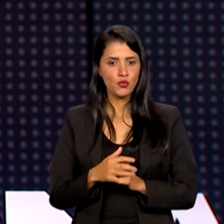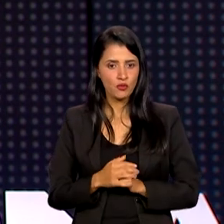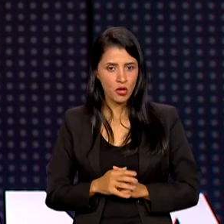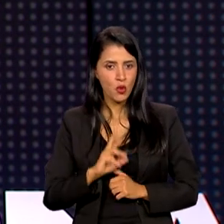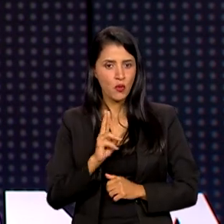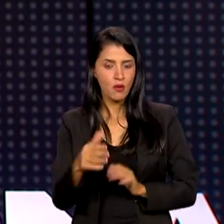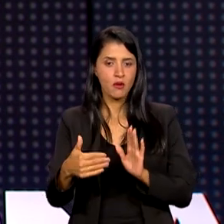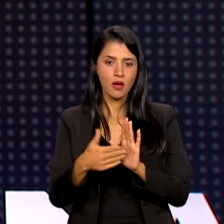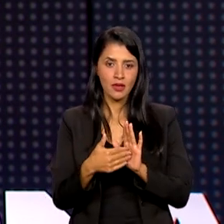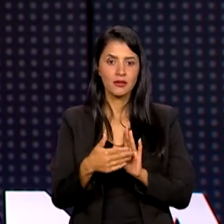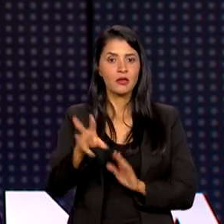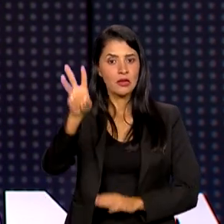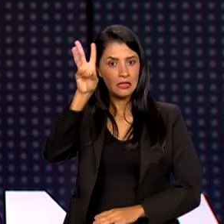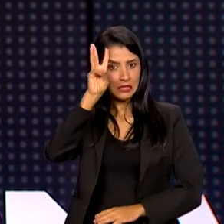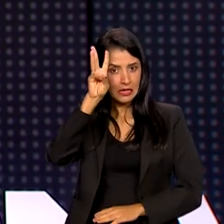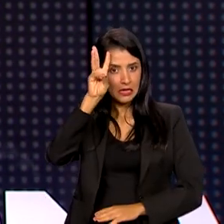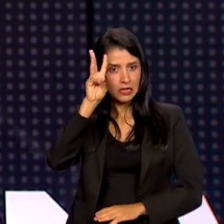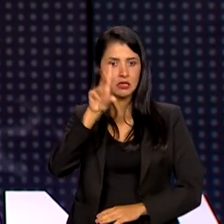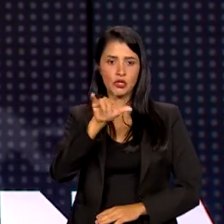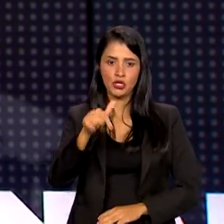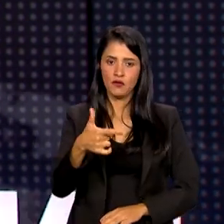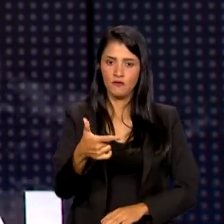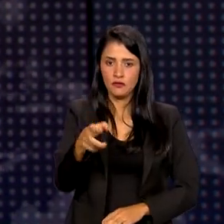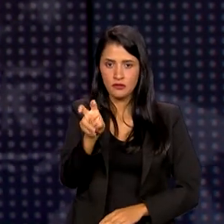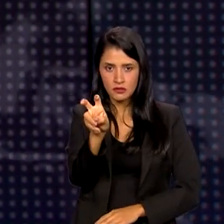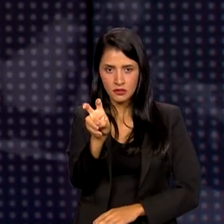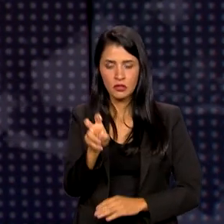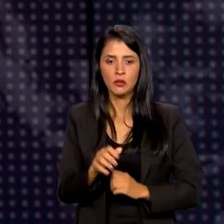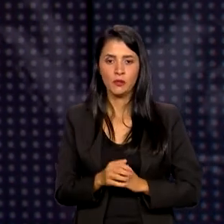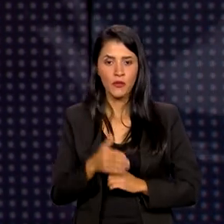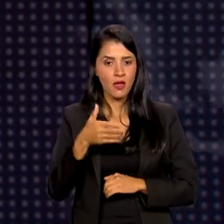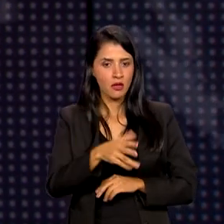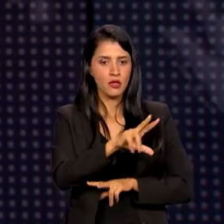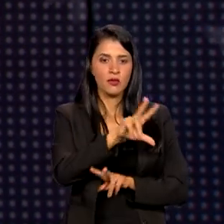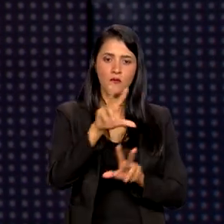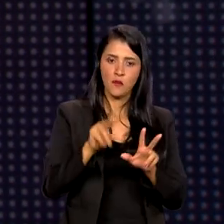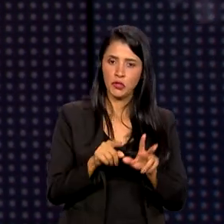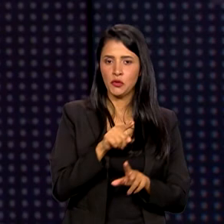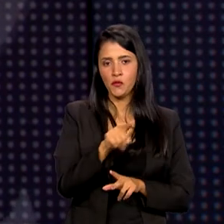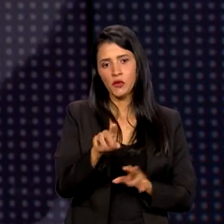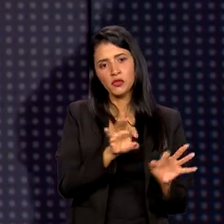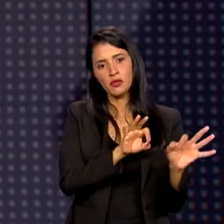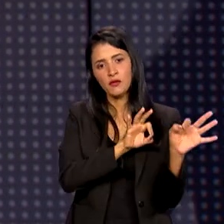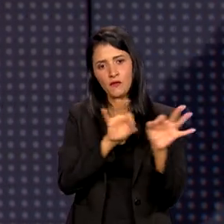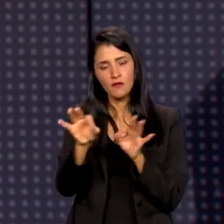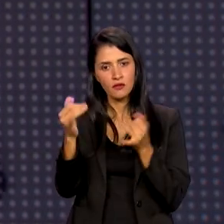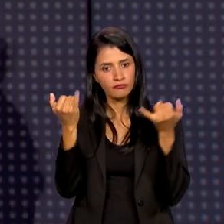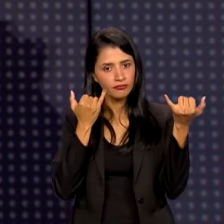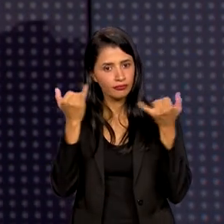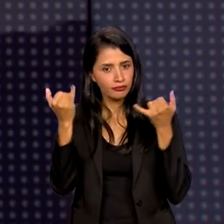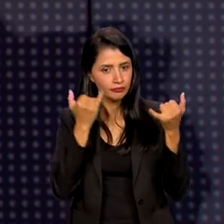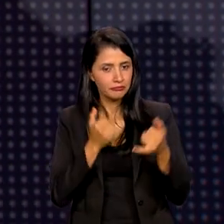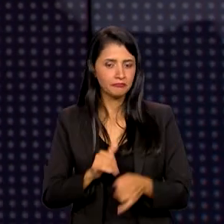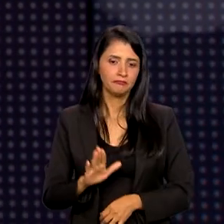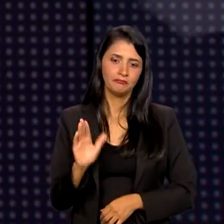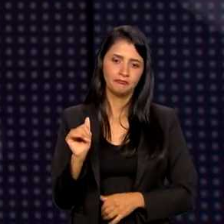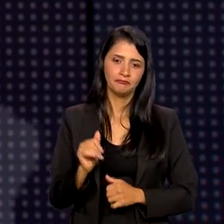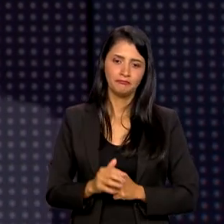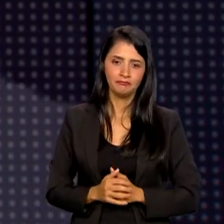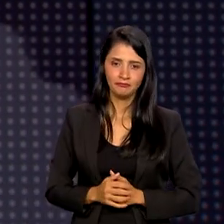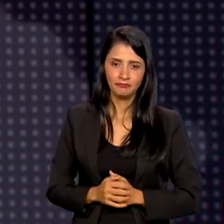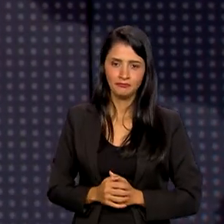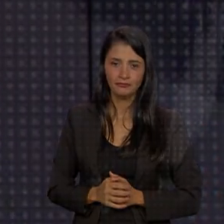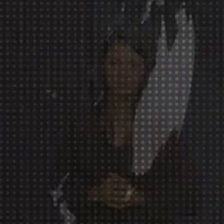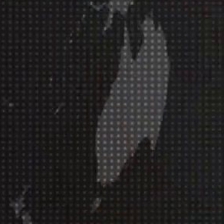segue até a próxima terça-feira, dia 25. E aqui na TV Brasil, você fica sempre bem informado. Tchau!